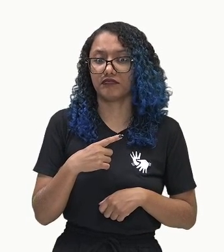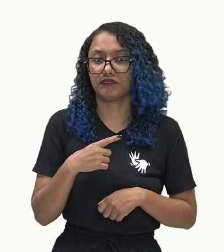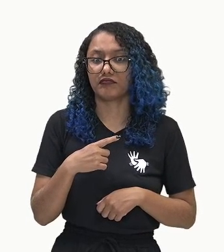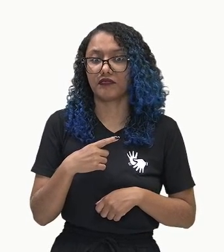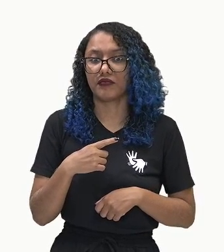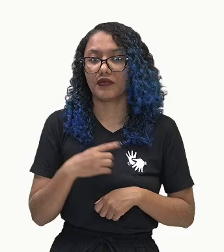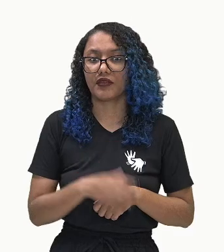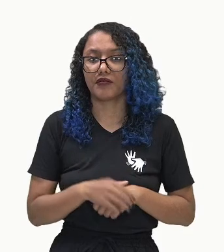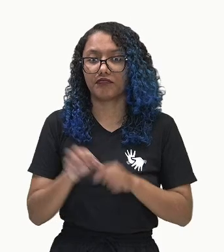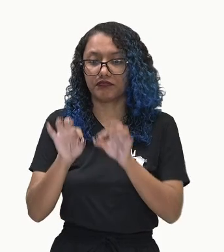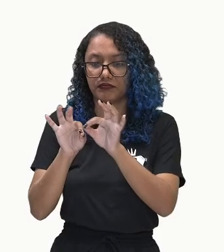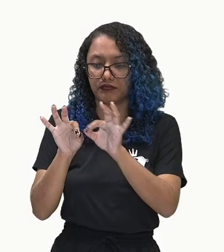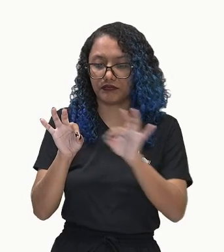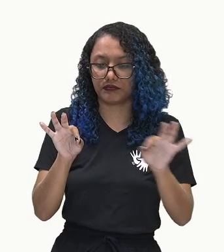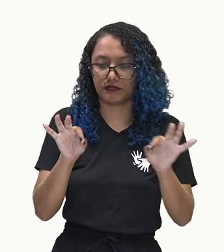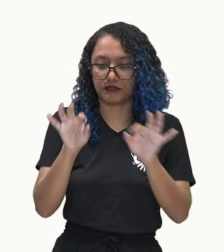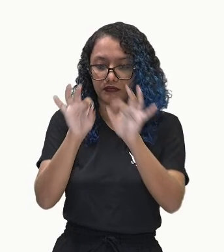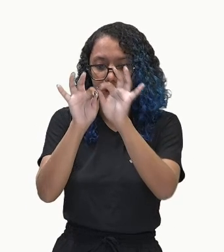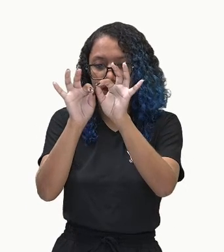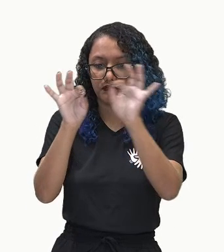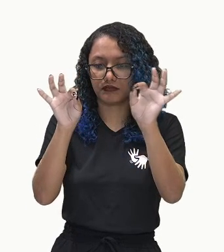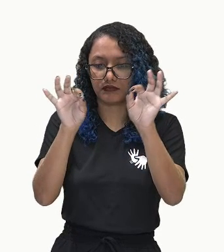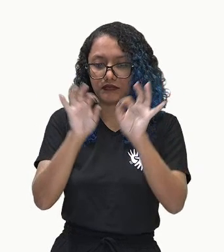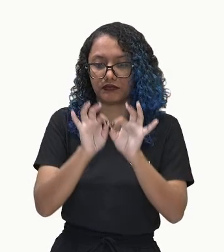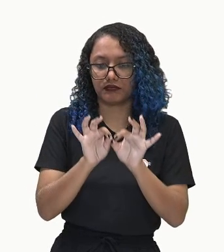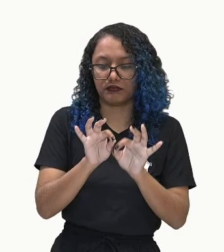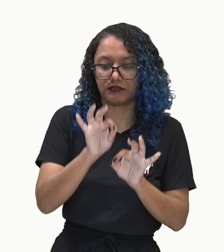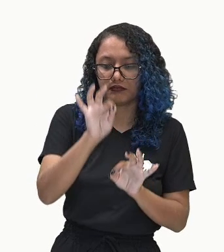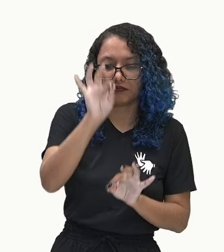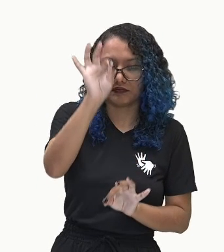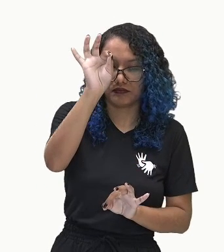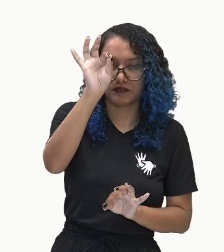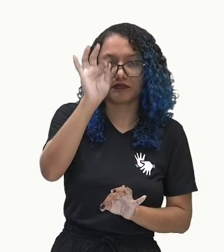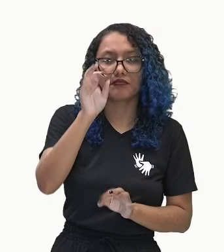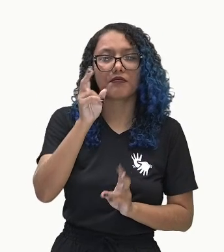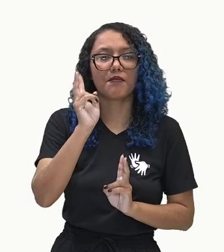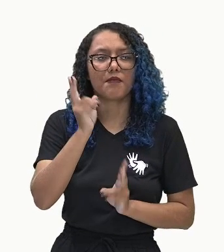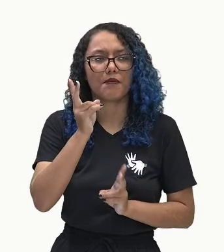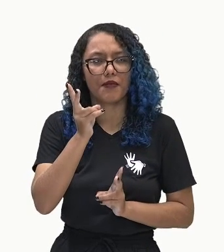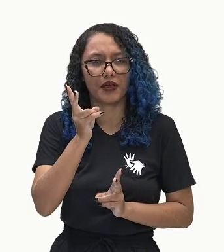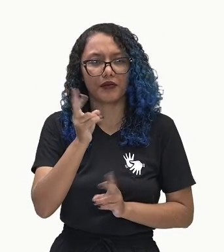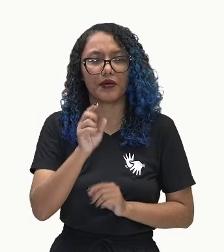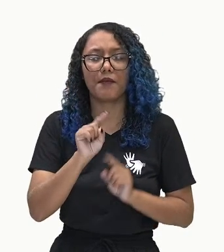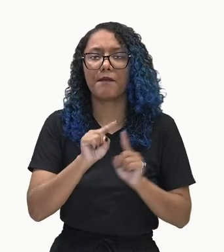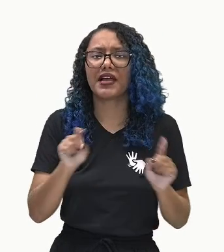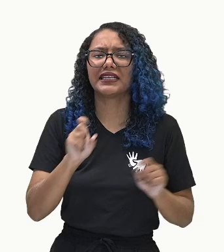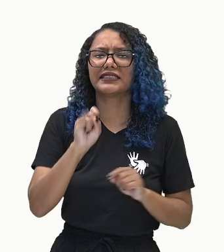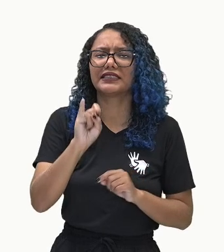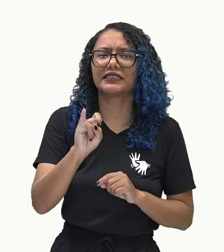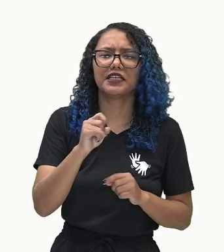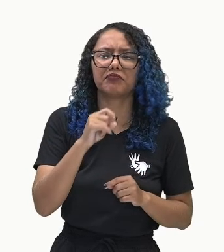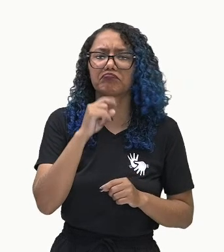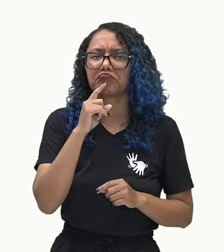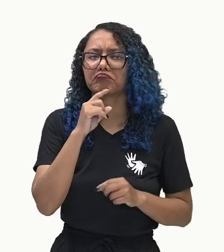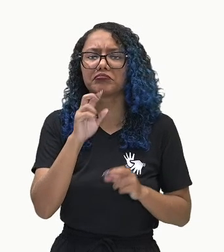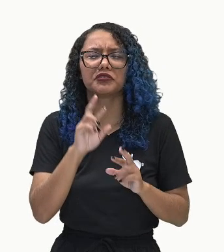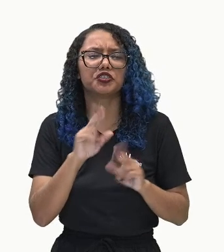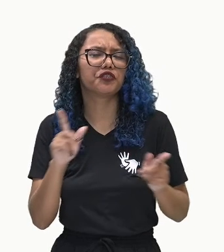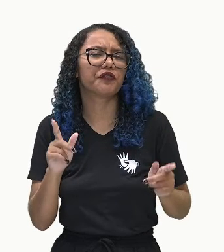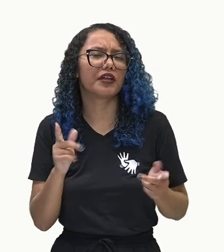na mesma direção vertical. Aí eu te pergunto, e se isso não acontecer? Como